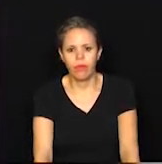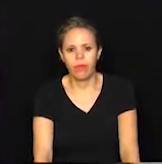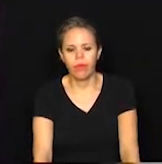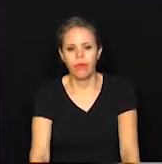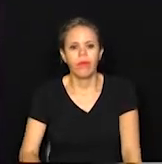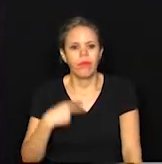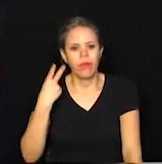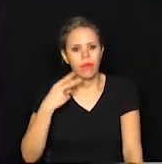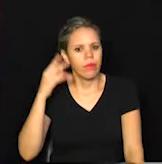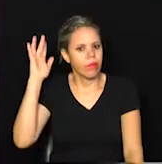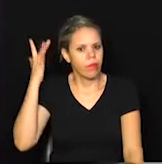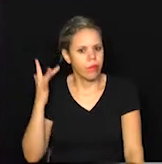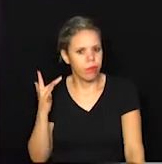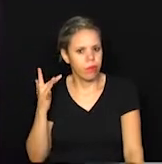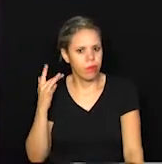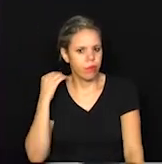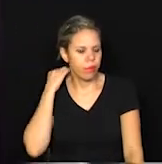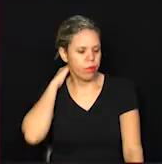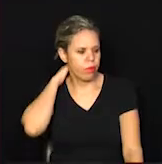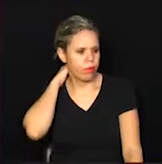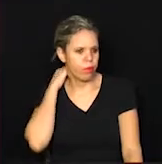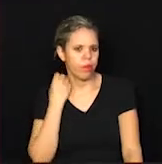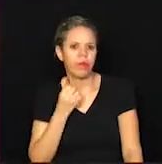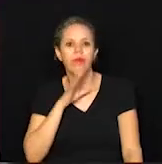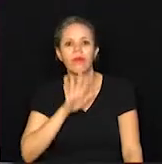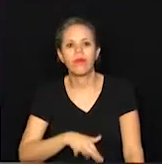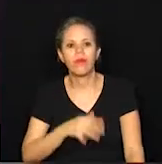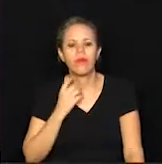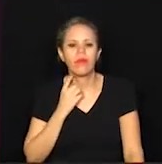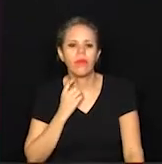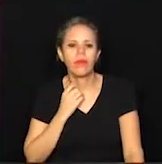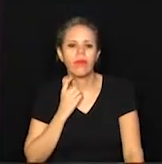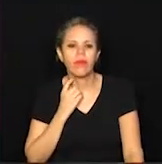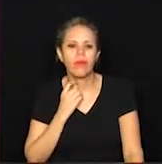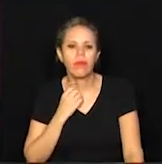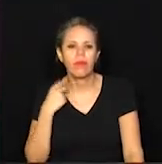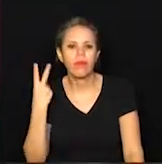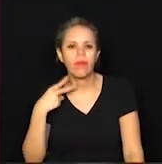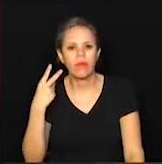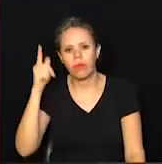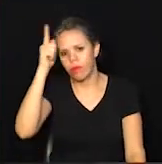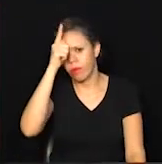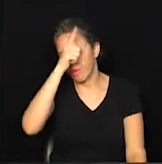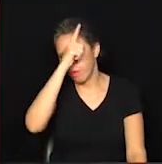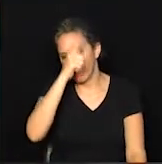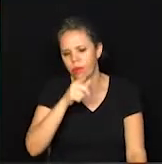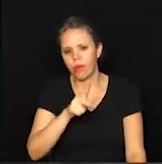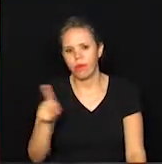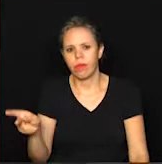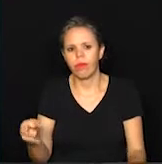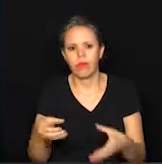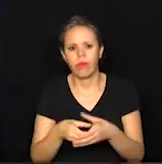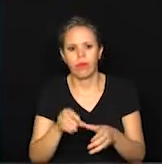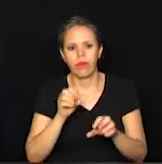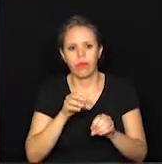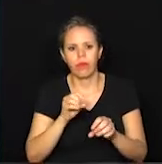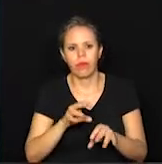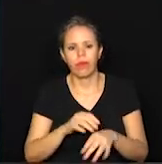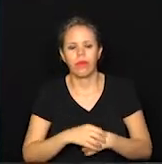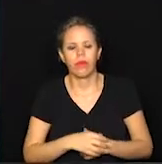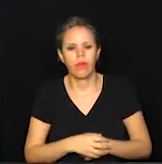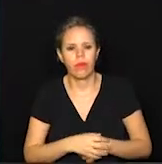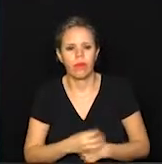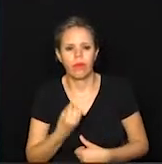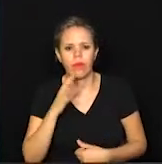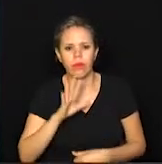Vereadora Guida. Bom, boa tarde, vereador Gustavo, presidente da nossa Comissão de Educação.